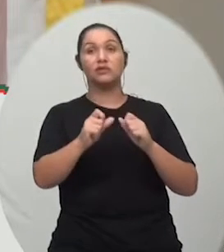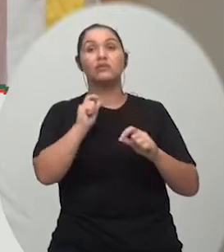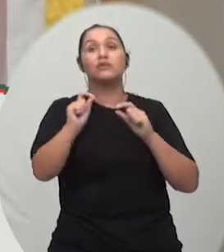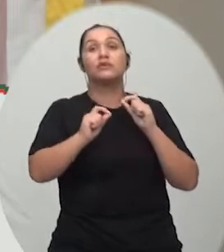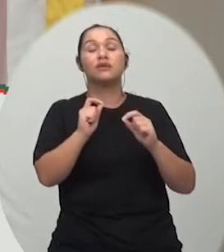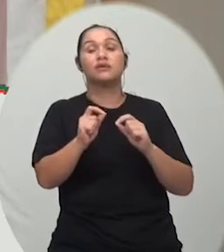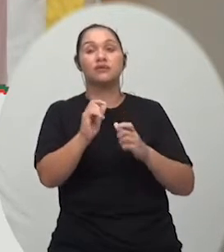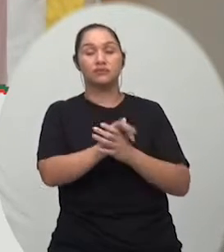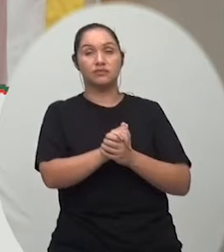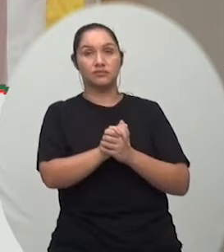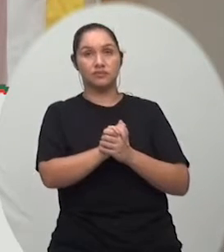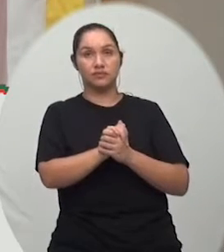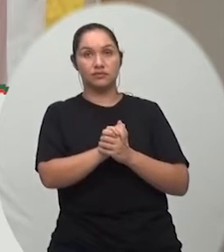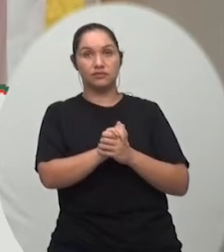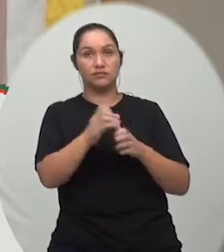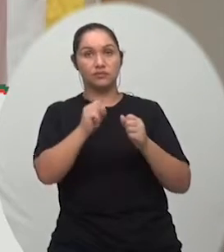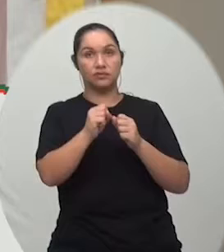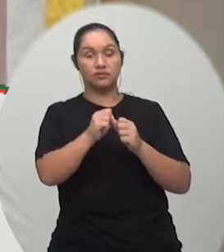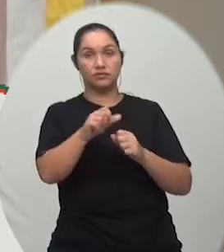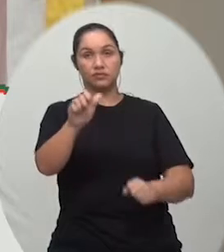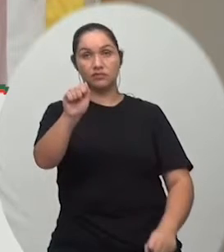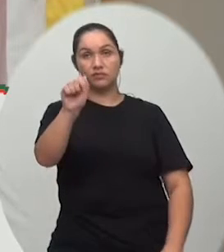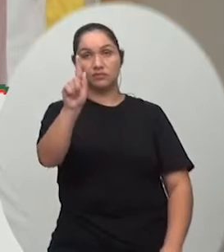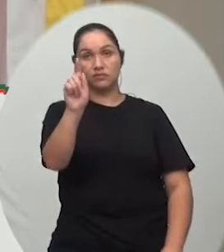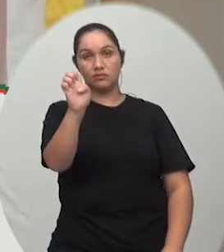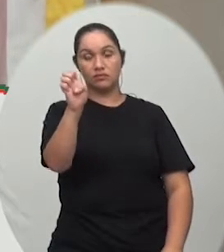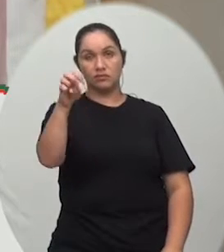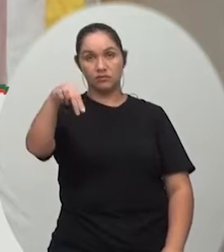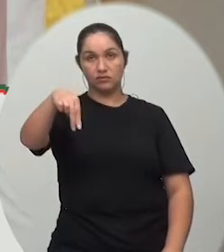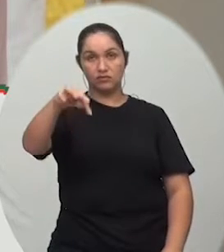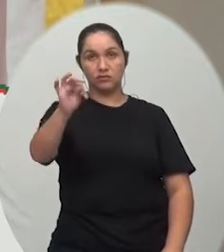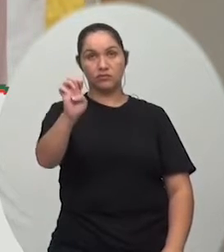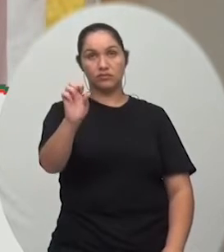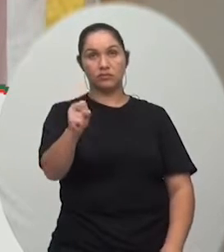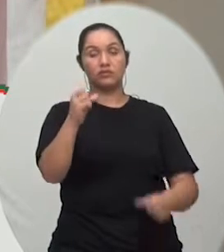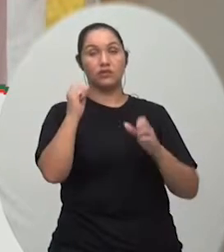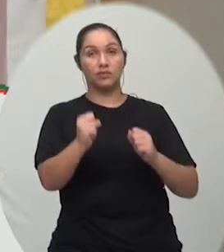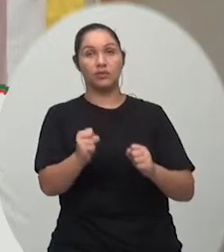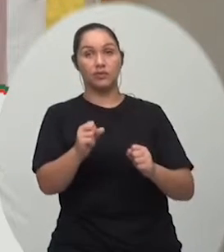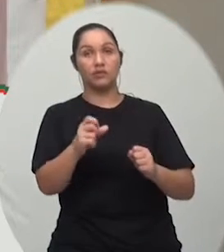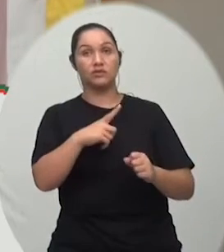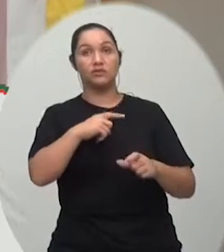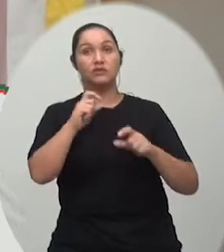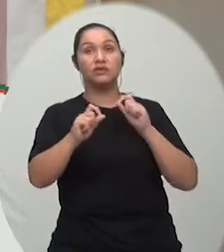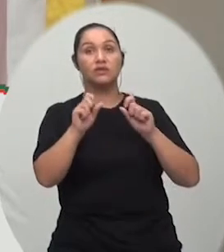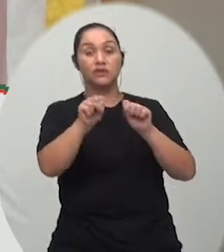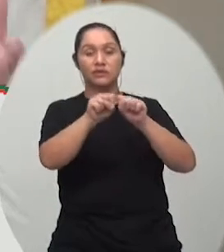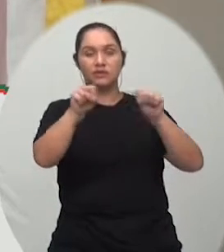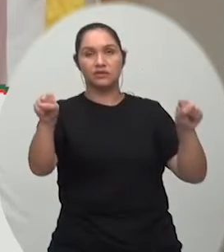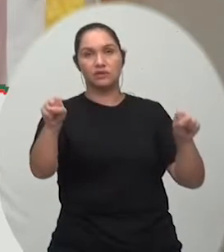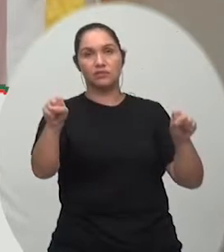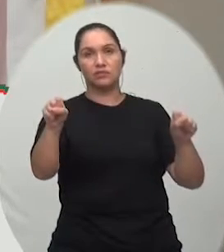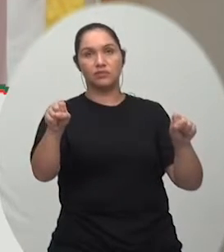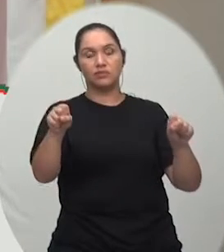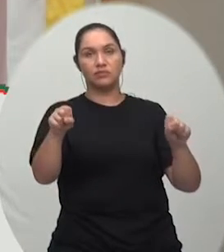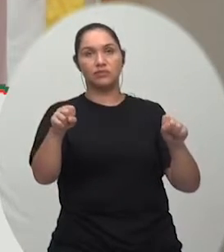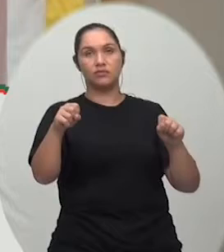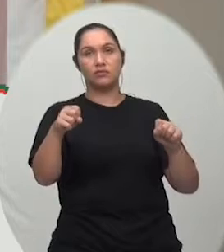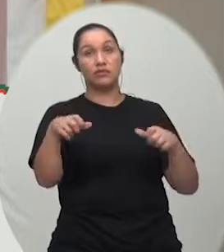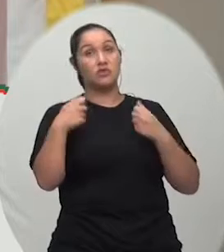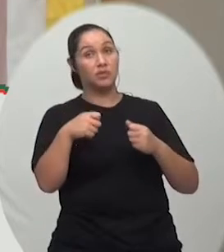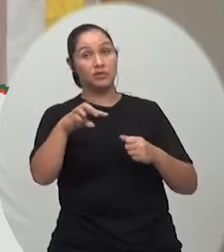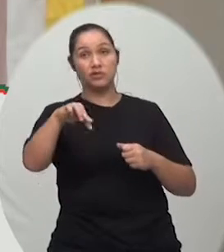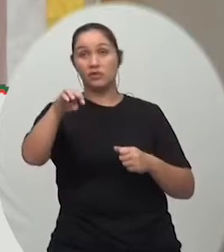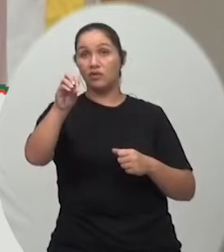que os agentes de trânsito possam ter acesso a esse sistema informatizado, se não for mobile, mas que seja um outro, mas que